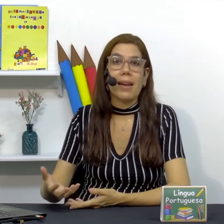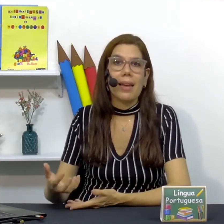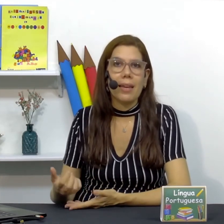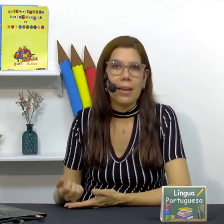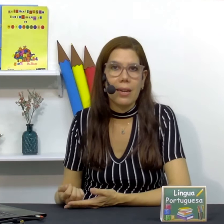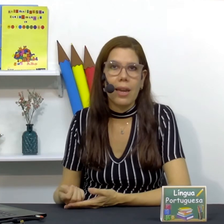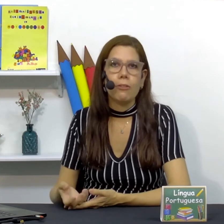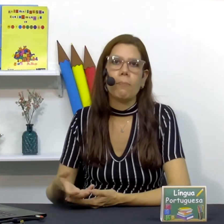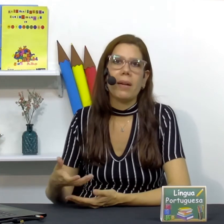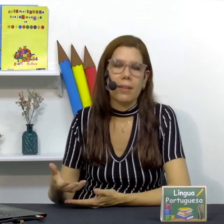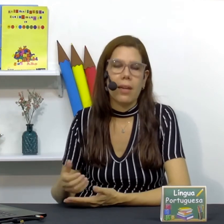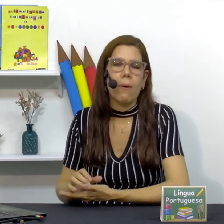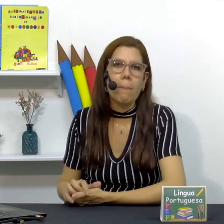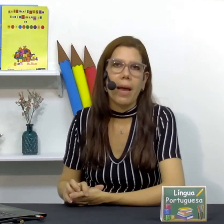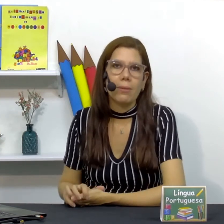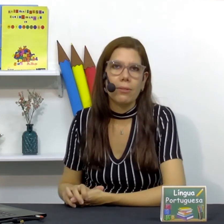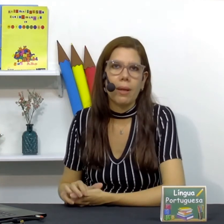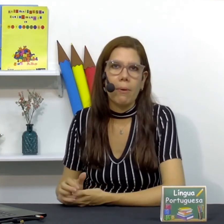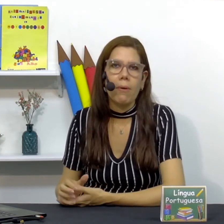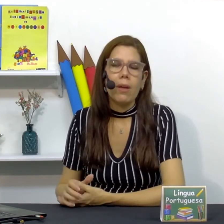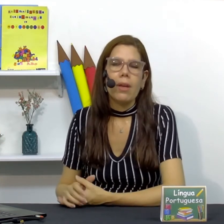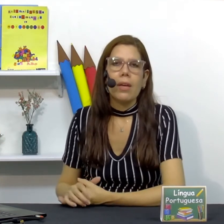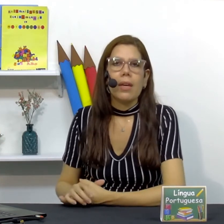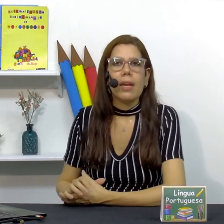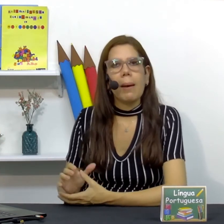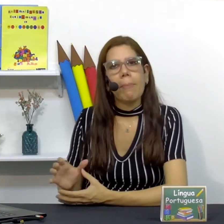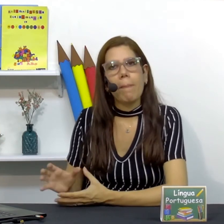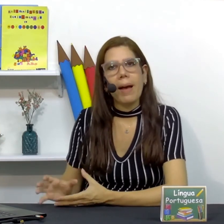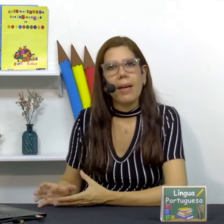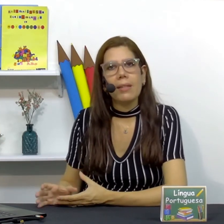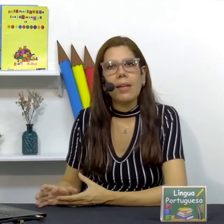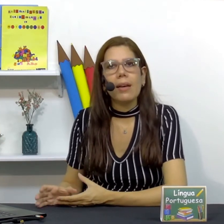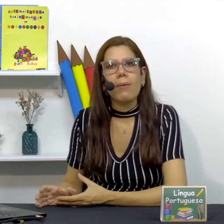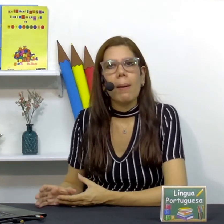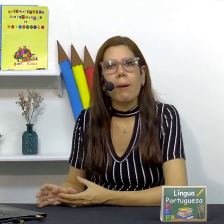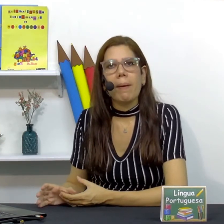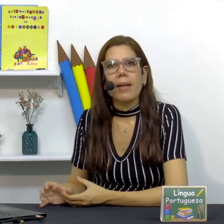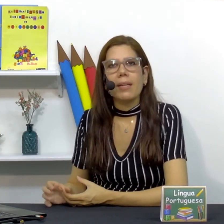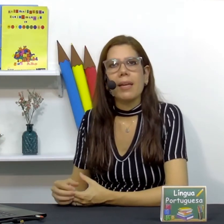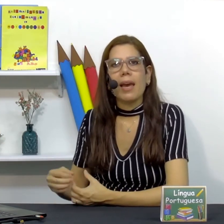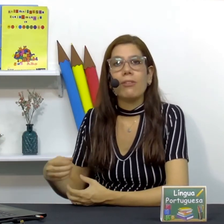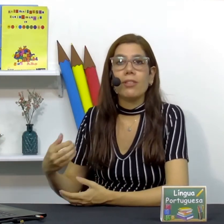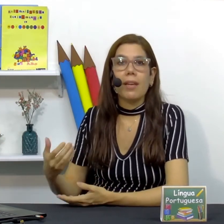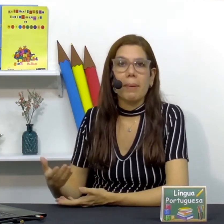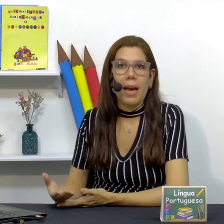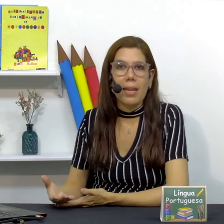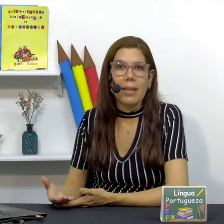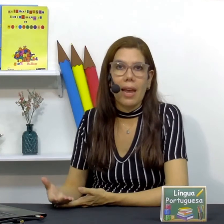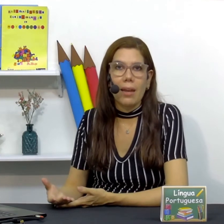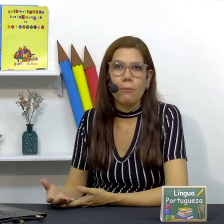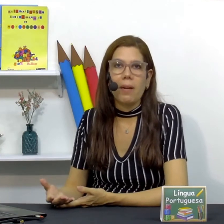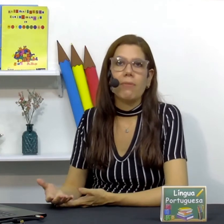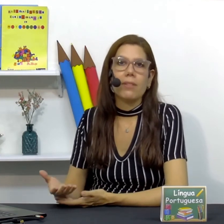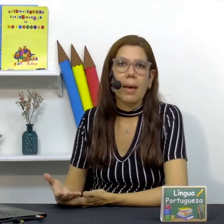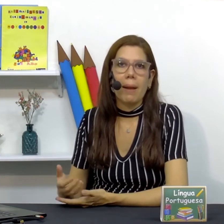adquiridos, para atrair clientes para serem comprados, tá bom? E na propaganda, não. A propaganda quer disseminar ideias para que você